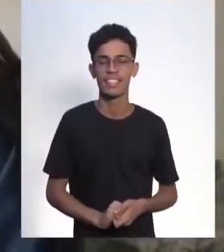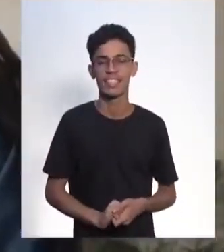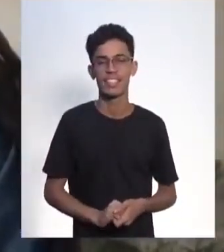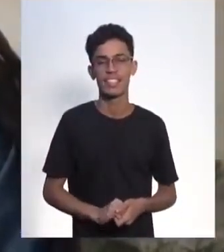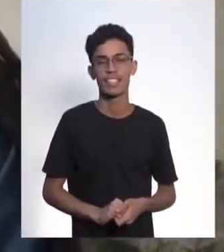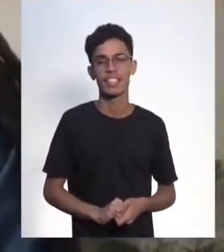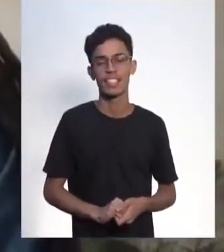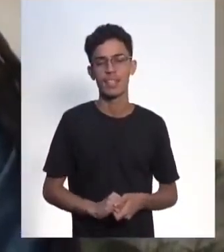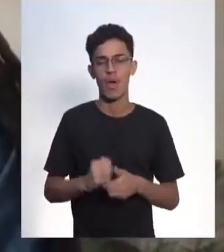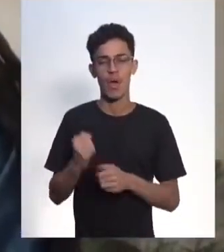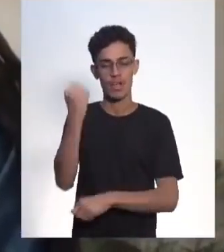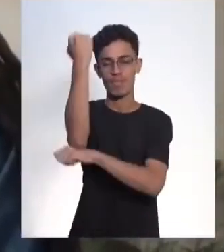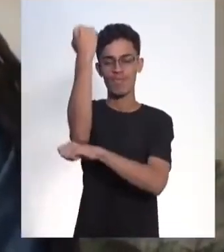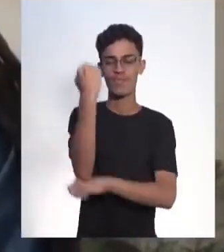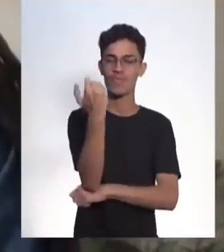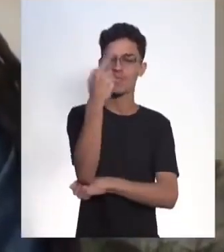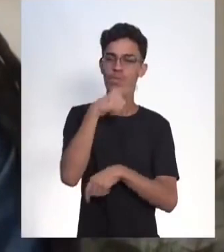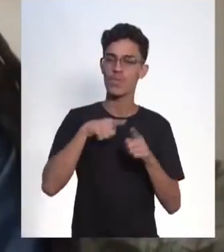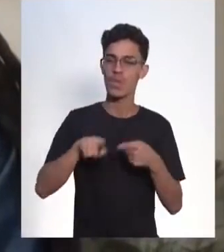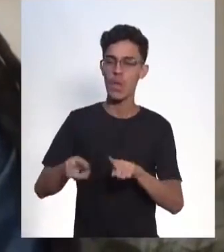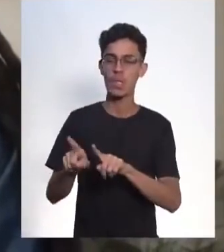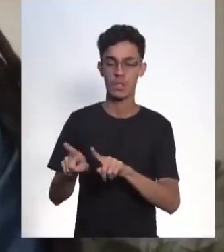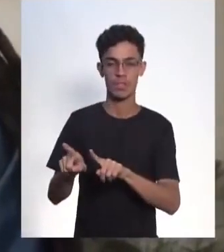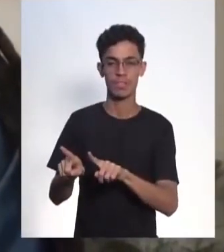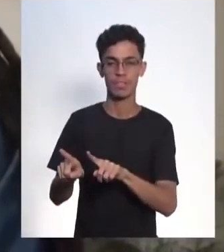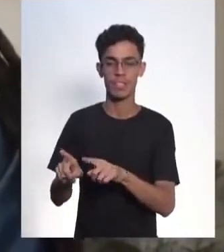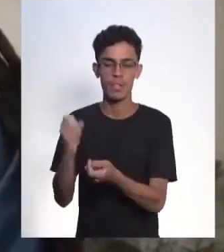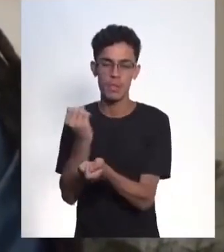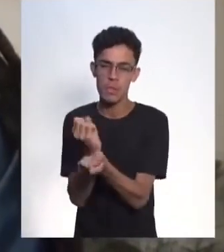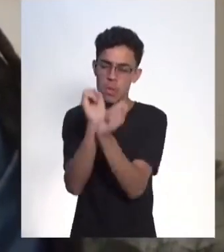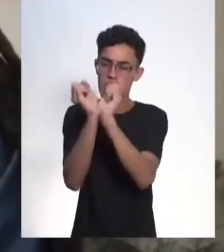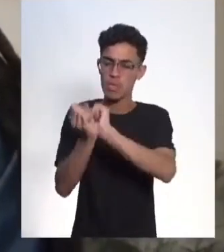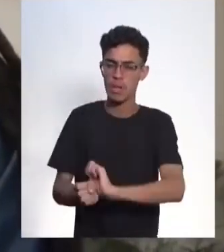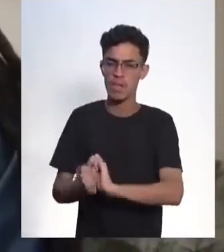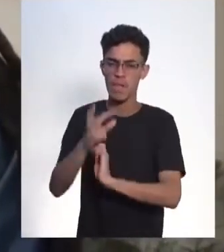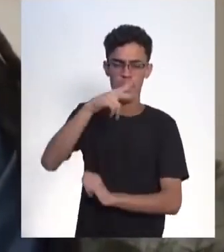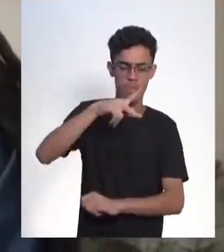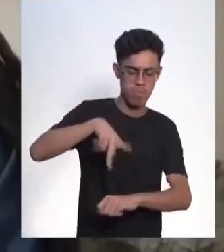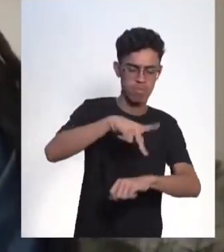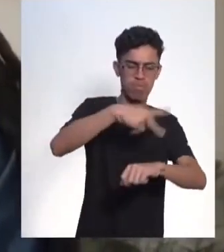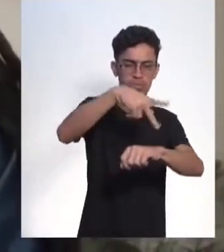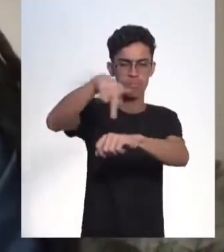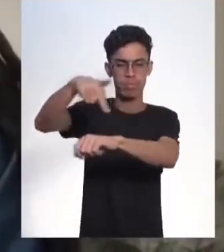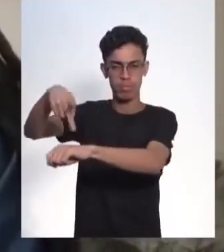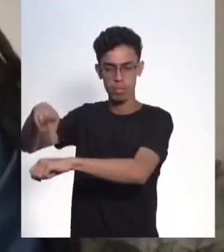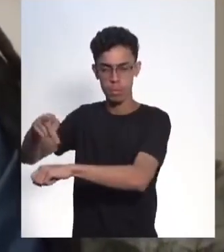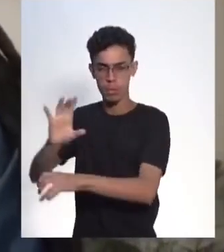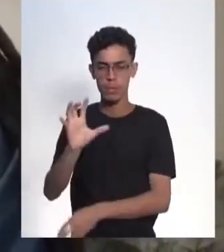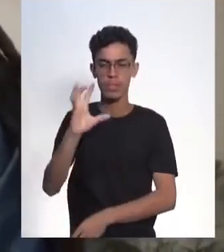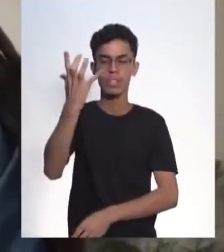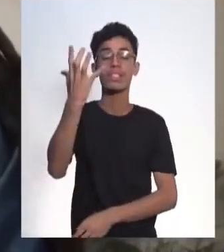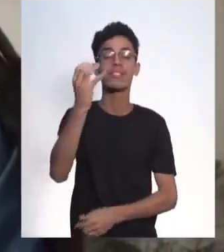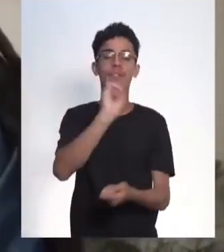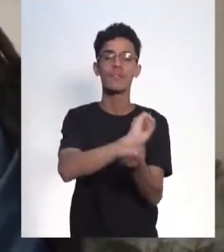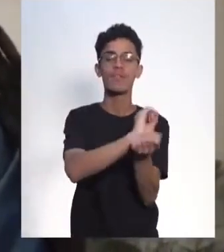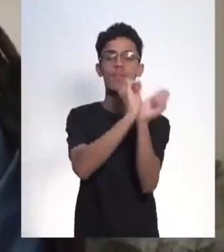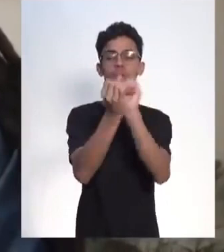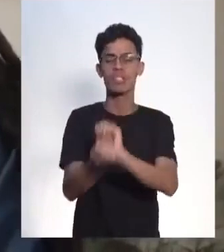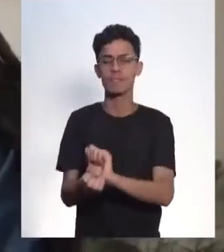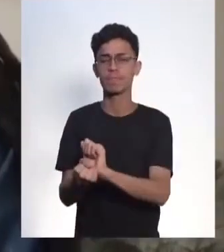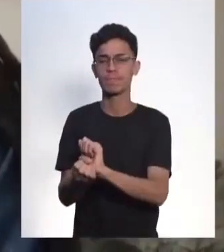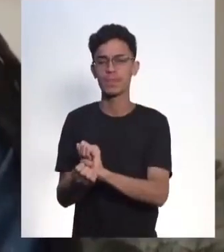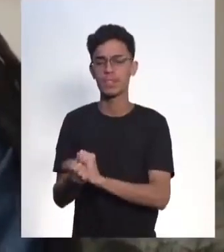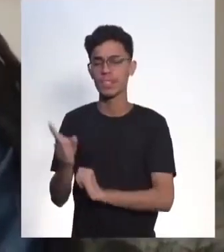Sim, a resistência à escravidão foi uma realidade em todos os países onde houve a escravidão. Um caminho